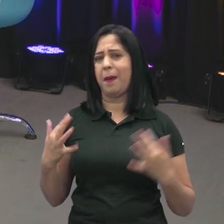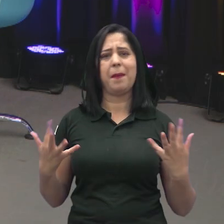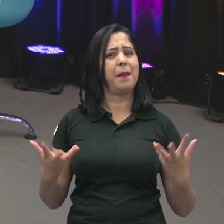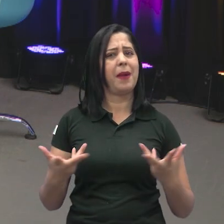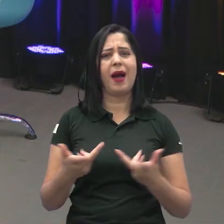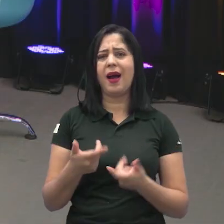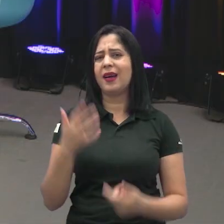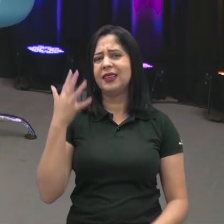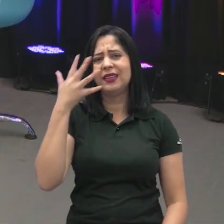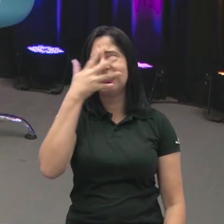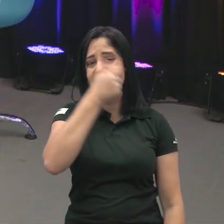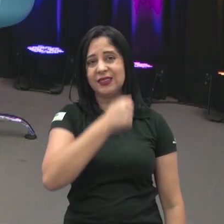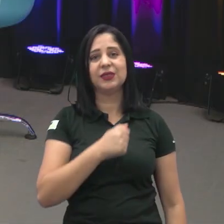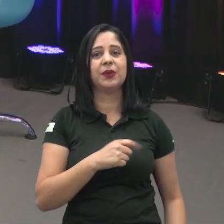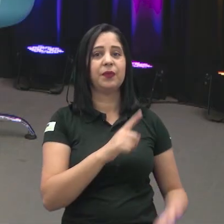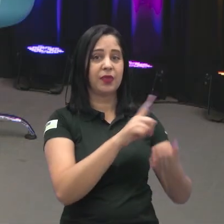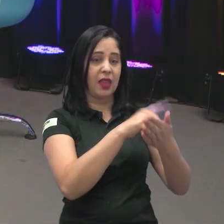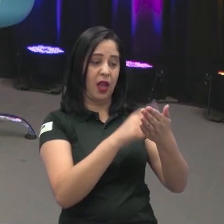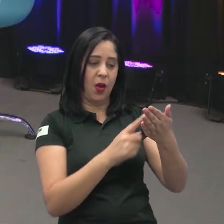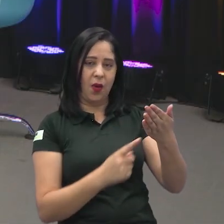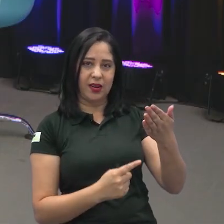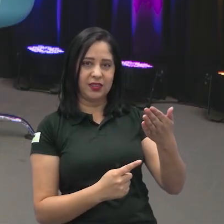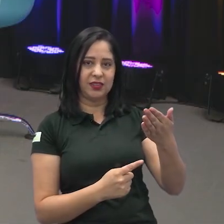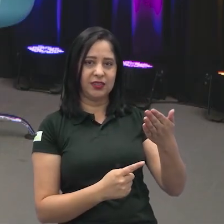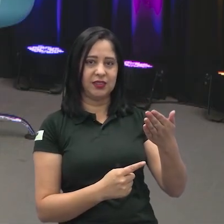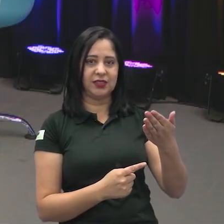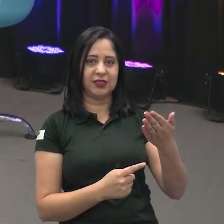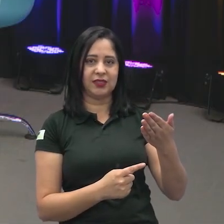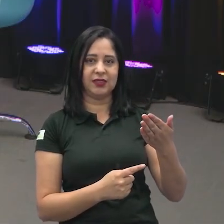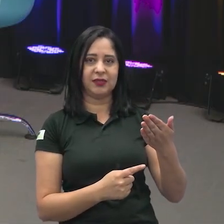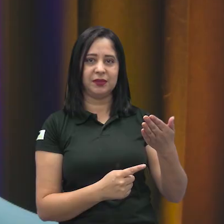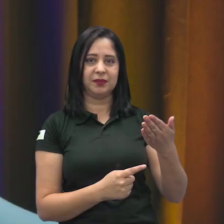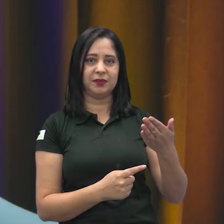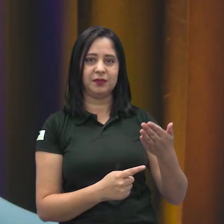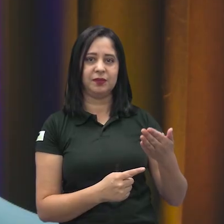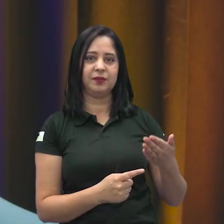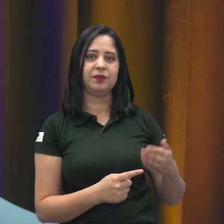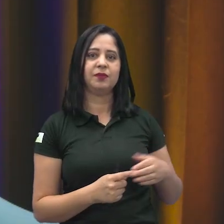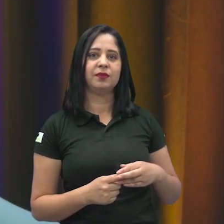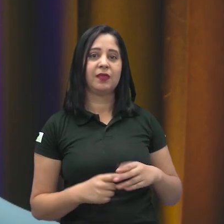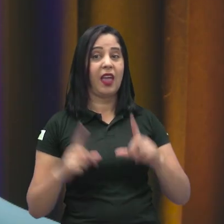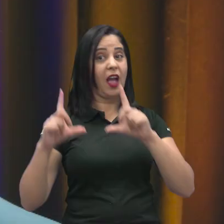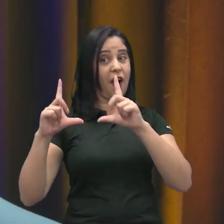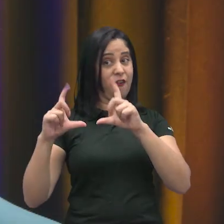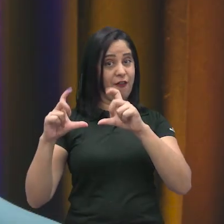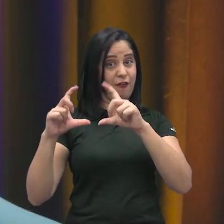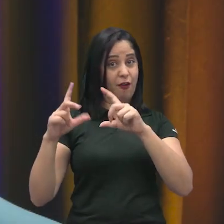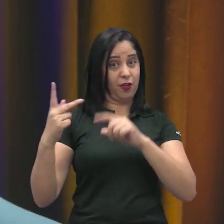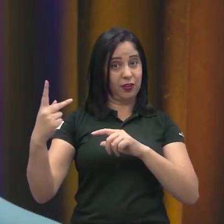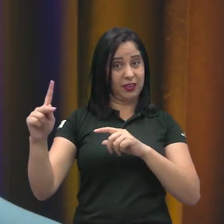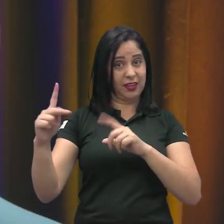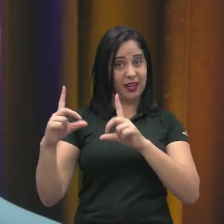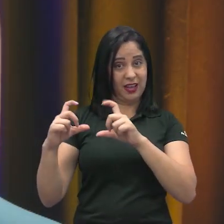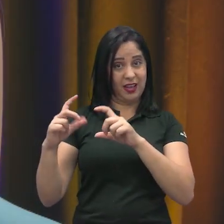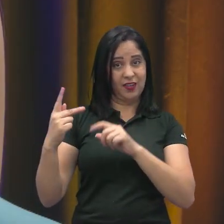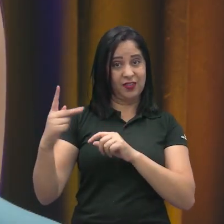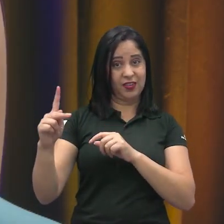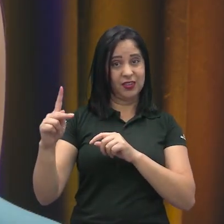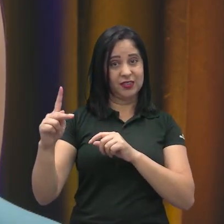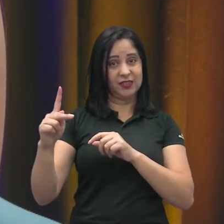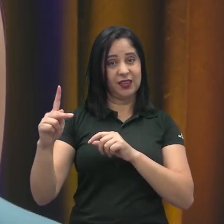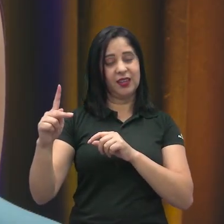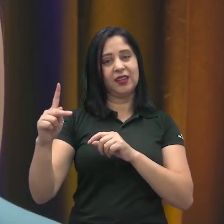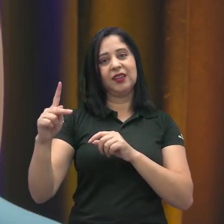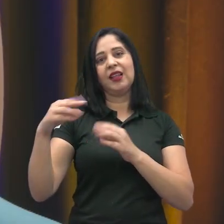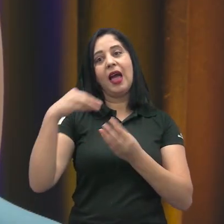maravilhoso dela. Olha aqui, gente, que coisa mais linda. Isso é um caderno de artista que eu fiz para uma exposição. Na verdade, é a foto dela, tá